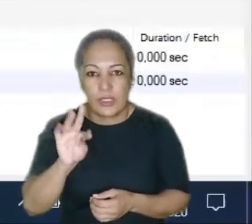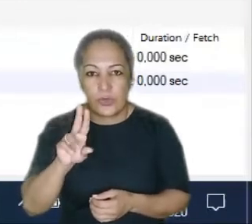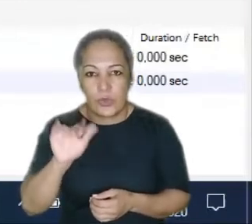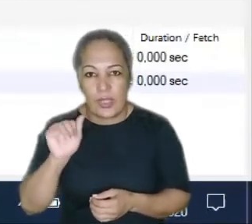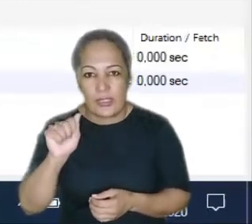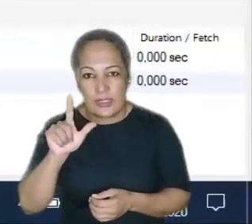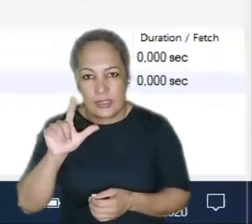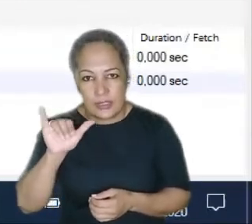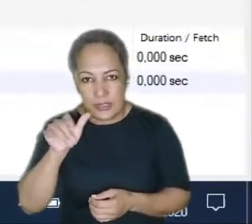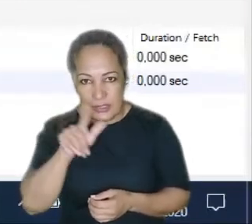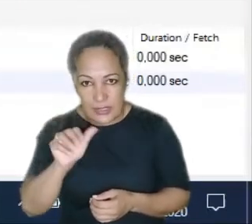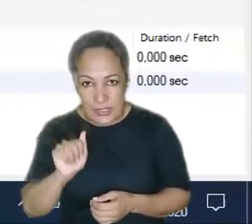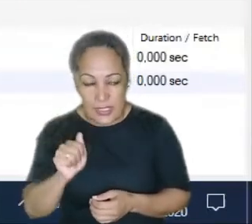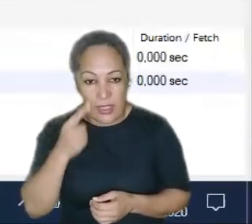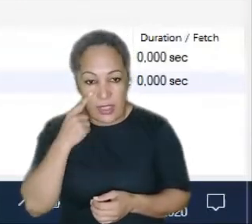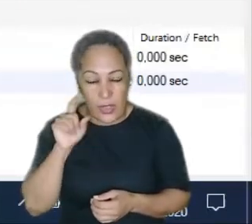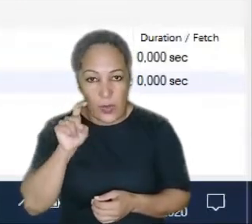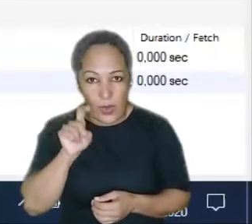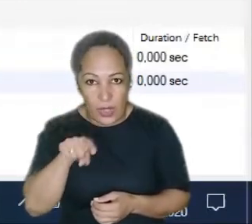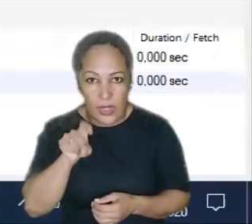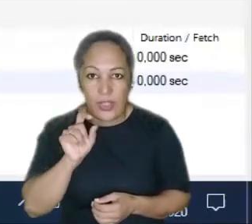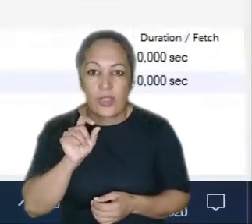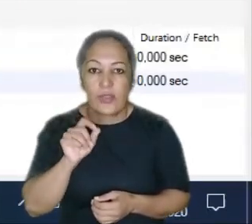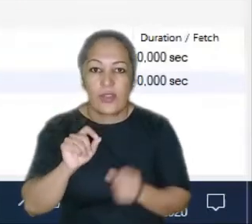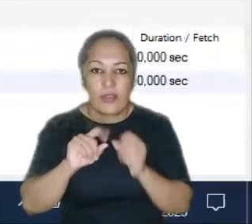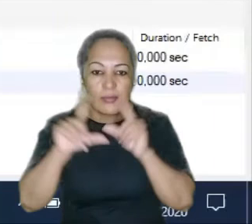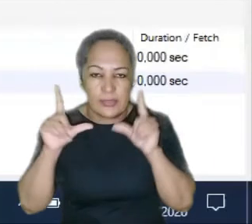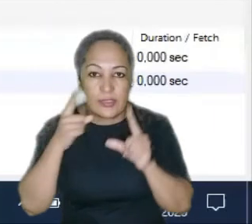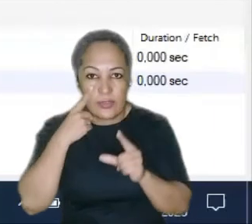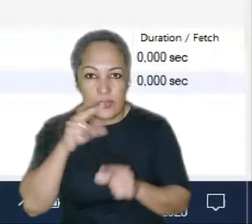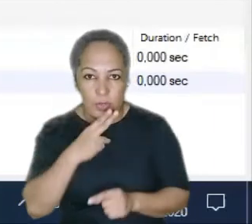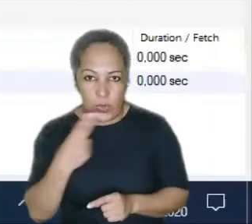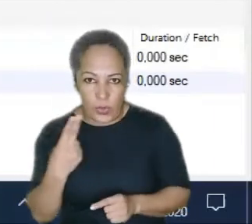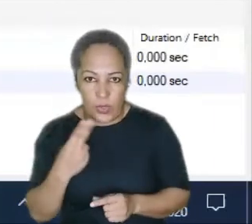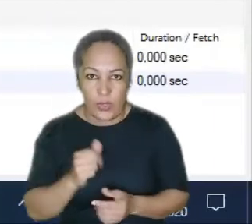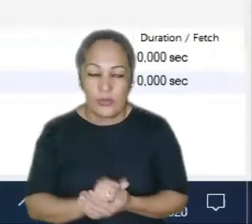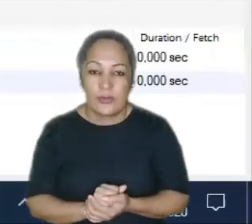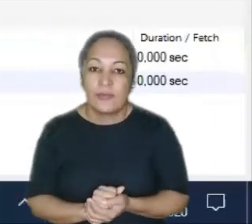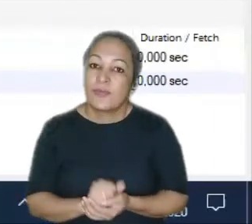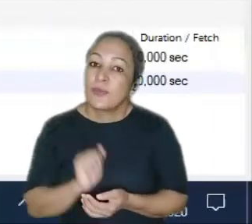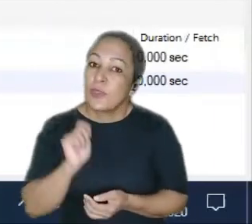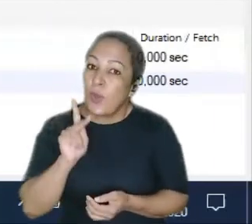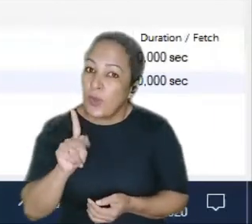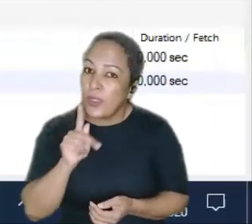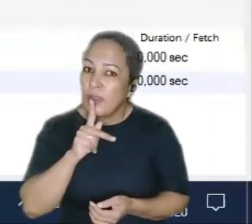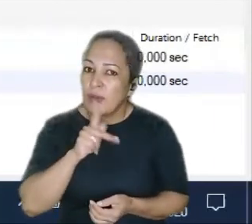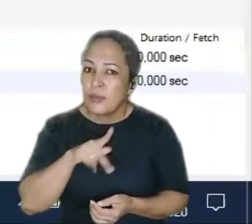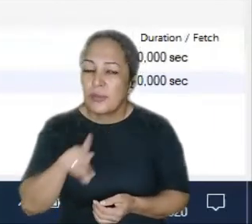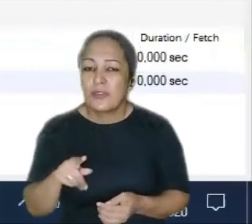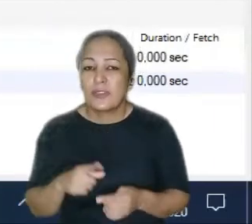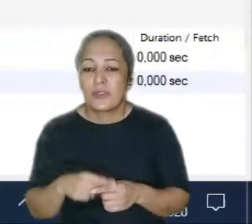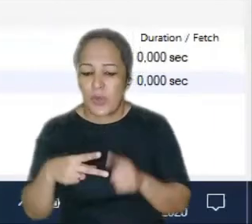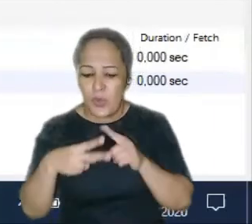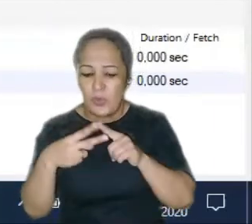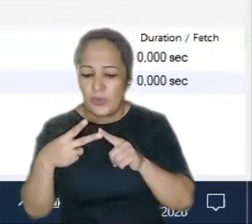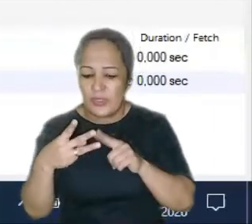ó. Tá vendo, Jackson? Beleza, professor, você tem aqui 1, 2, 3, 4 bases de